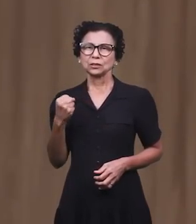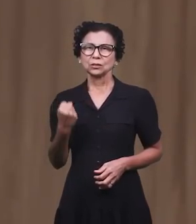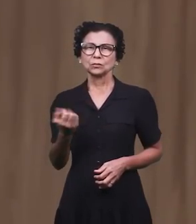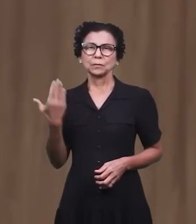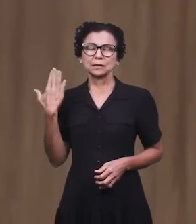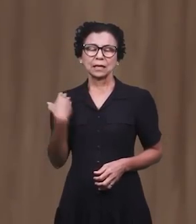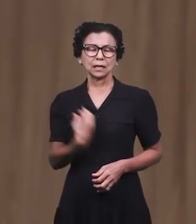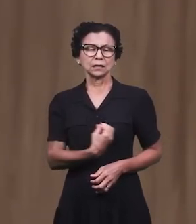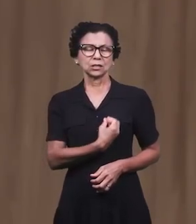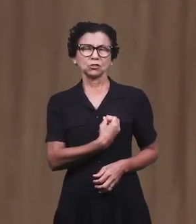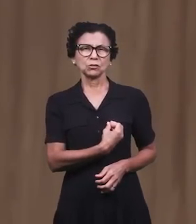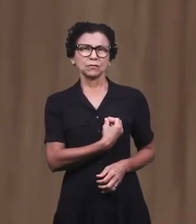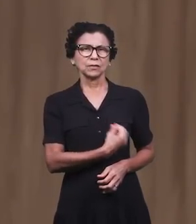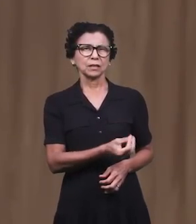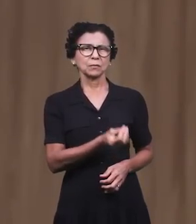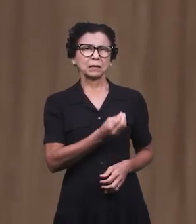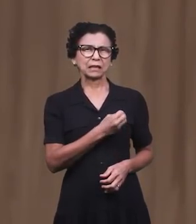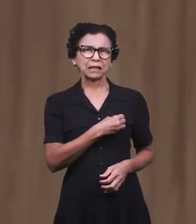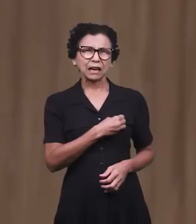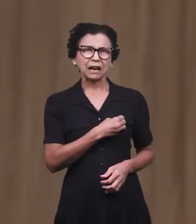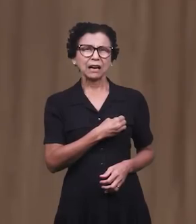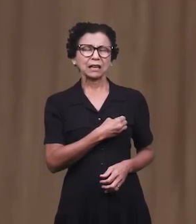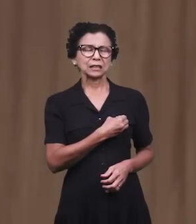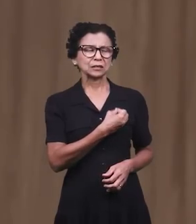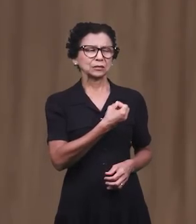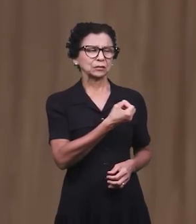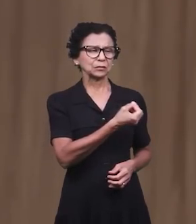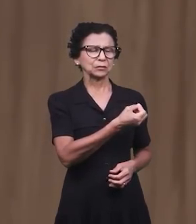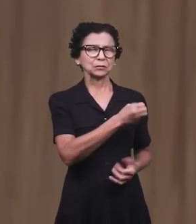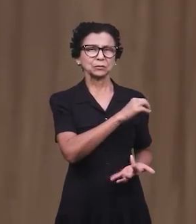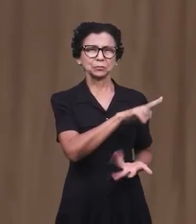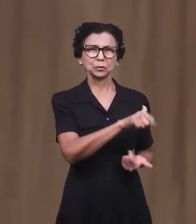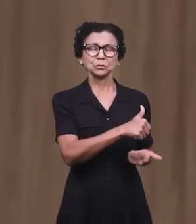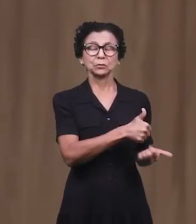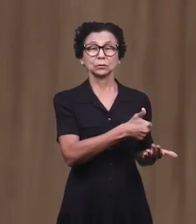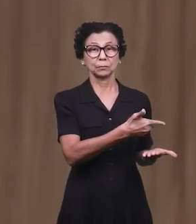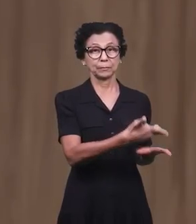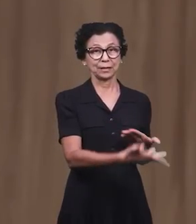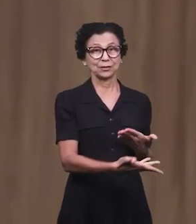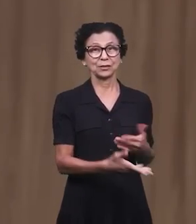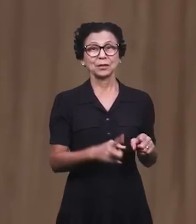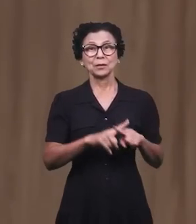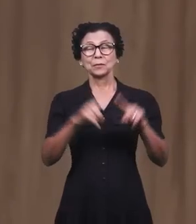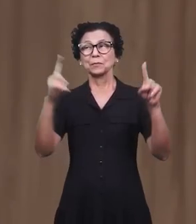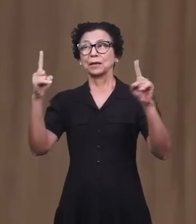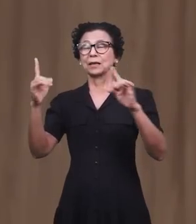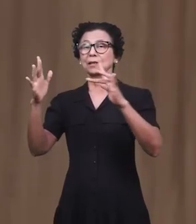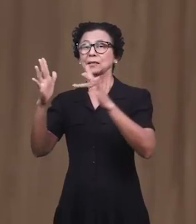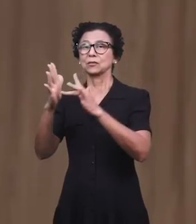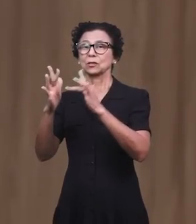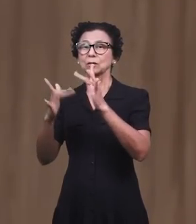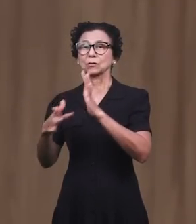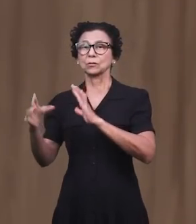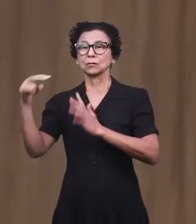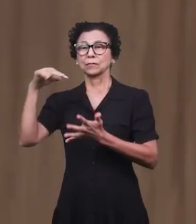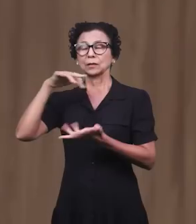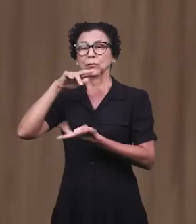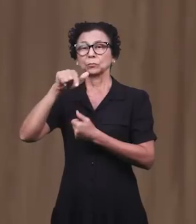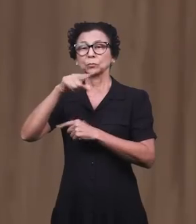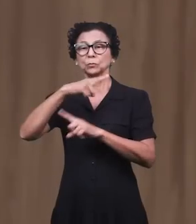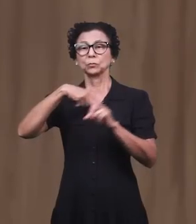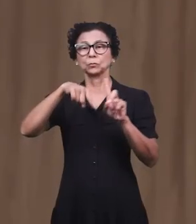com Cristo, pela graça sois salvos. Cristo Jesus nos trouxe o Espírito Santo e a partir daí